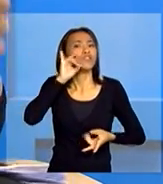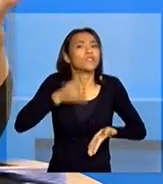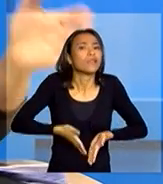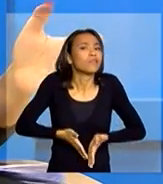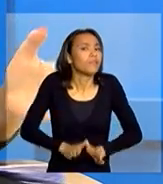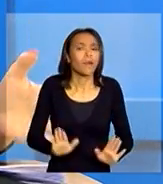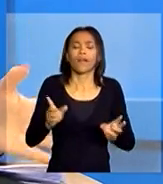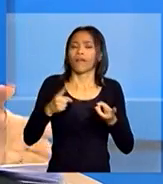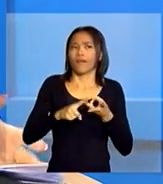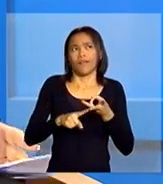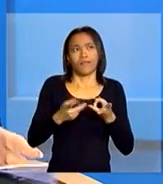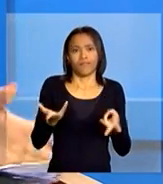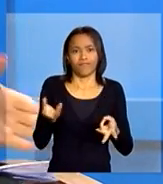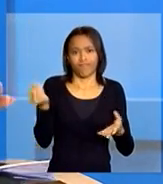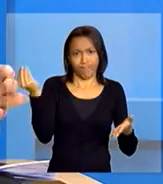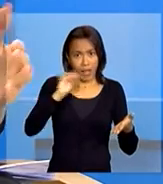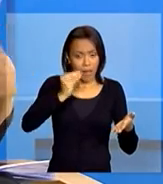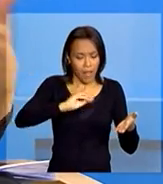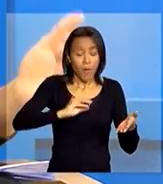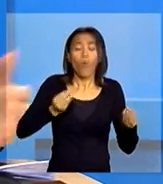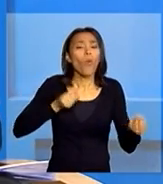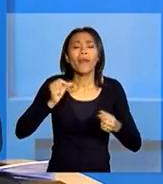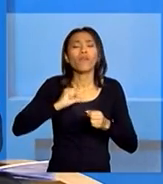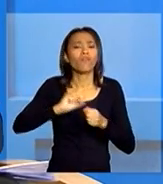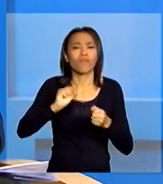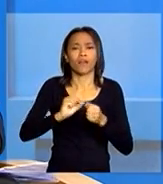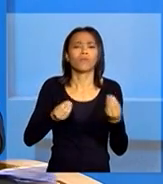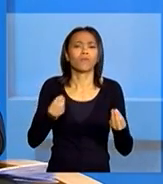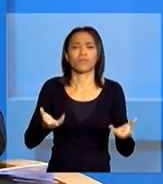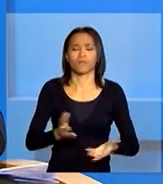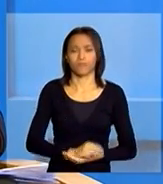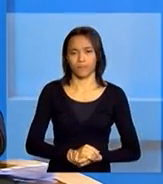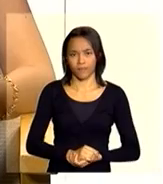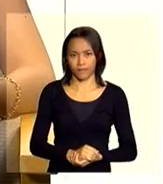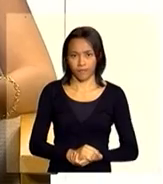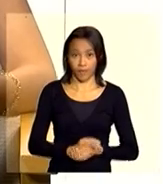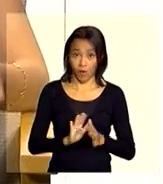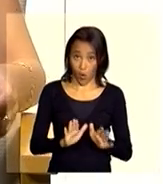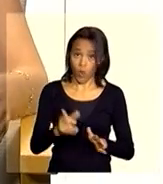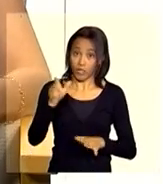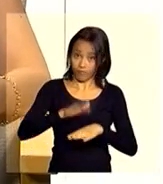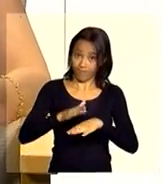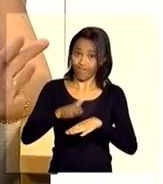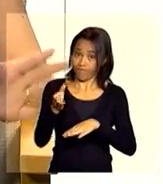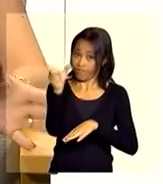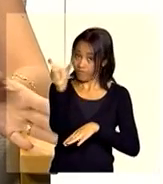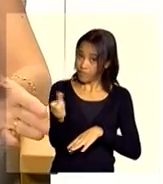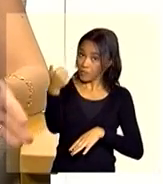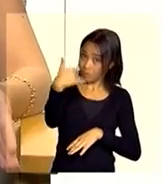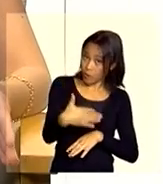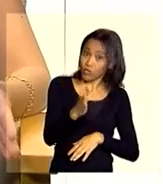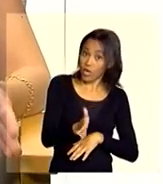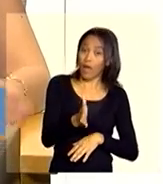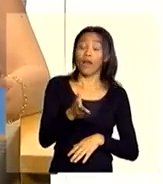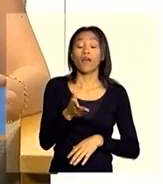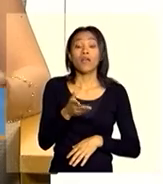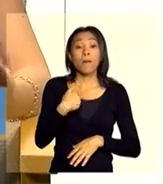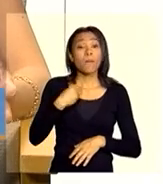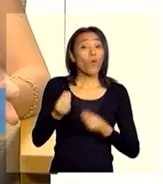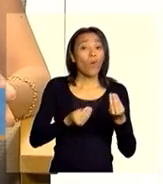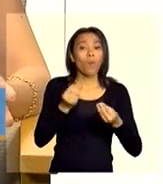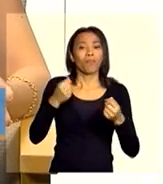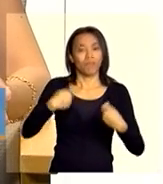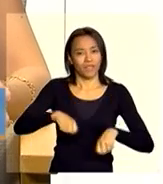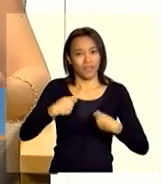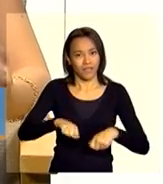o que na na na dentro do como é que eu faço que que eu tenho que fazer tá como o Frederico já destacou para fazer a edição tem que ter